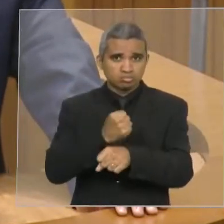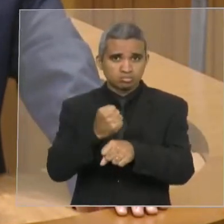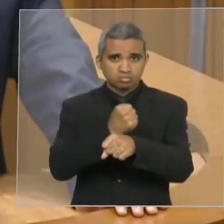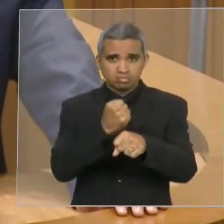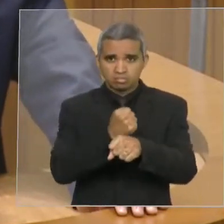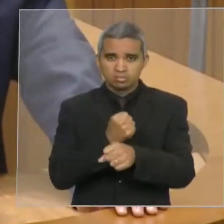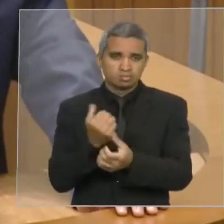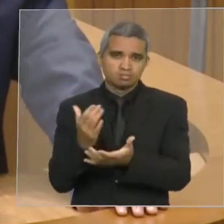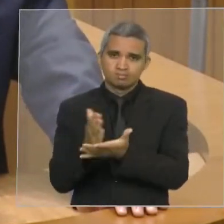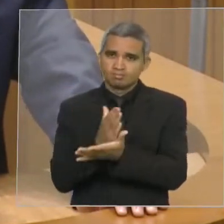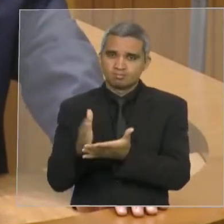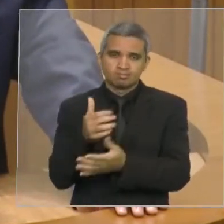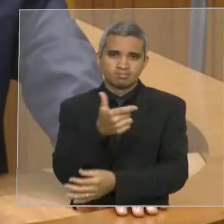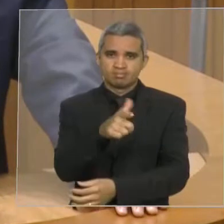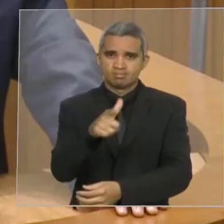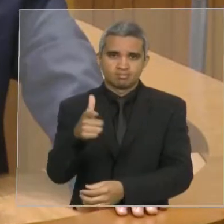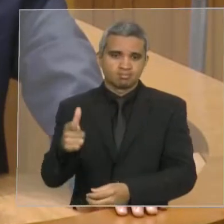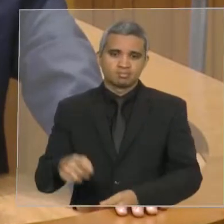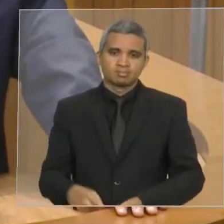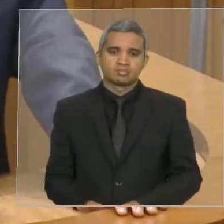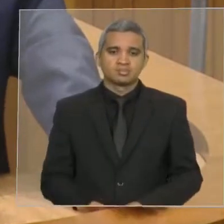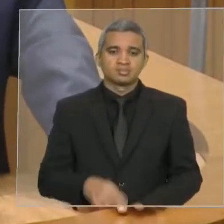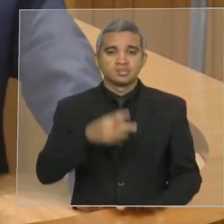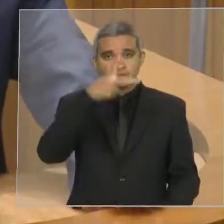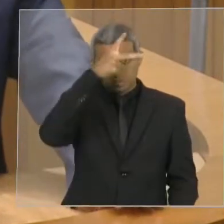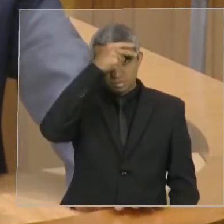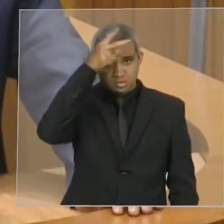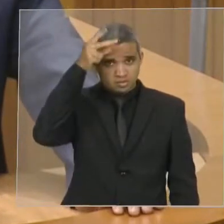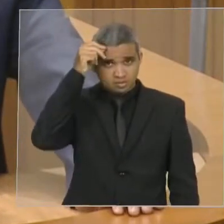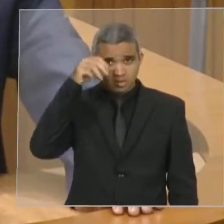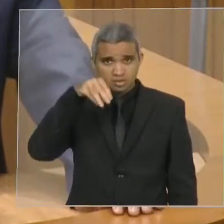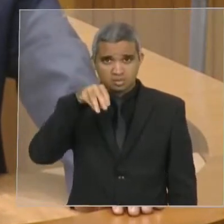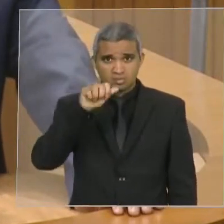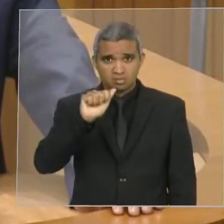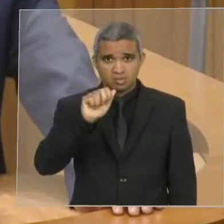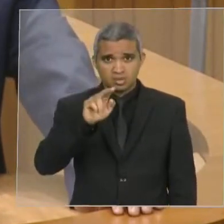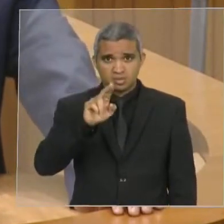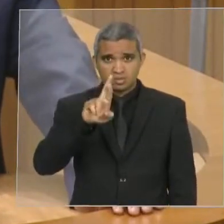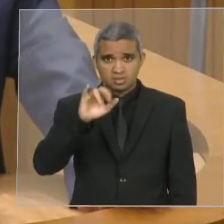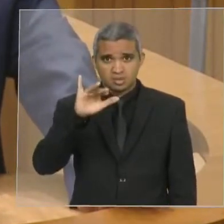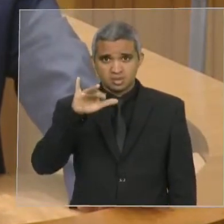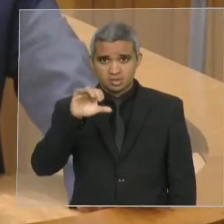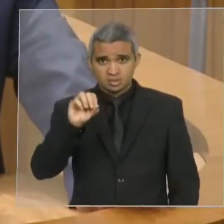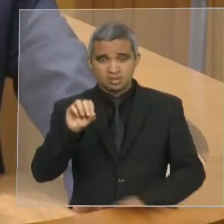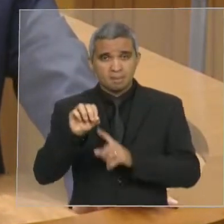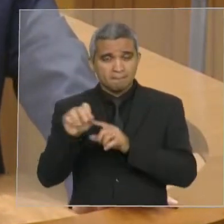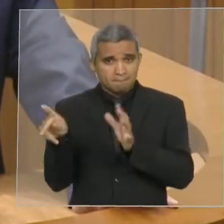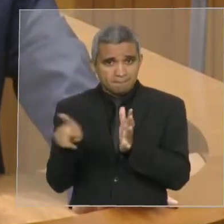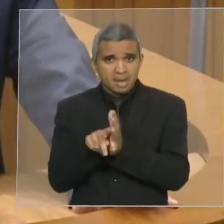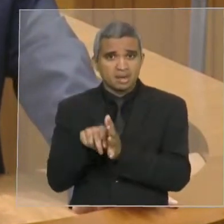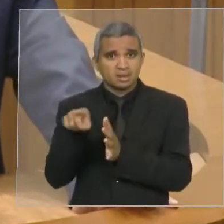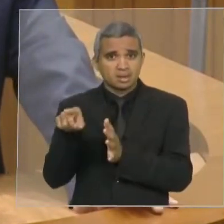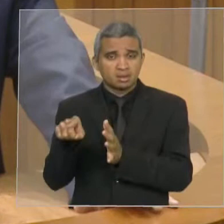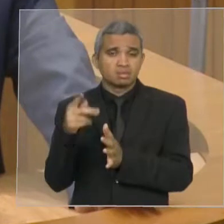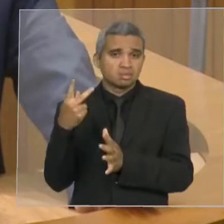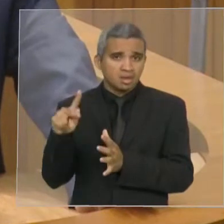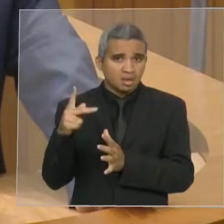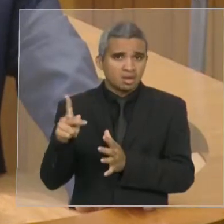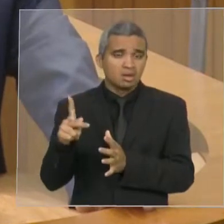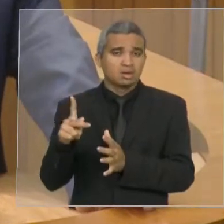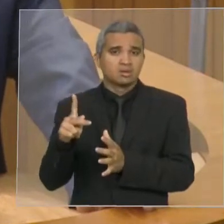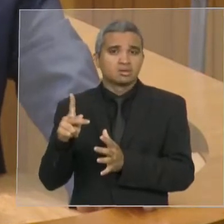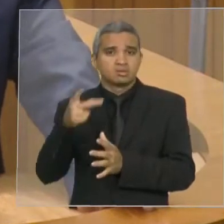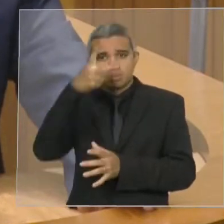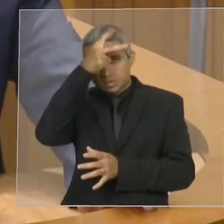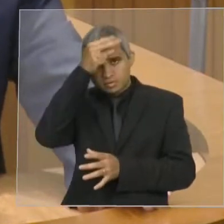maioria das obras do prefeito Maurício foram com recurso do próprio município, de algumas emendas parlamentares